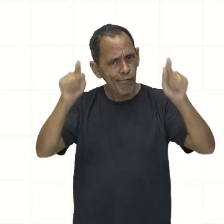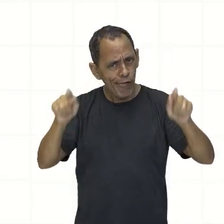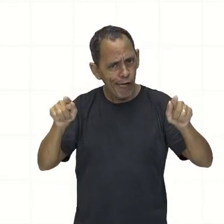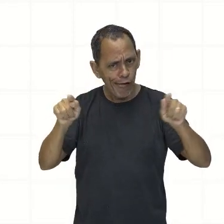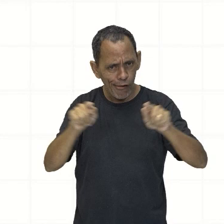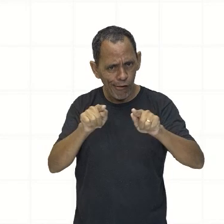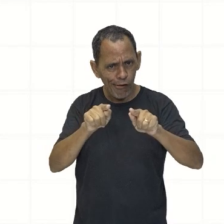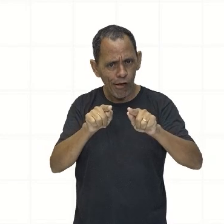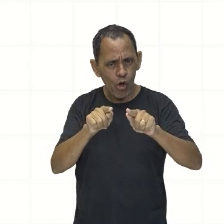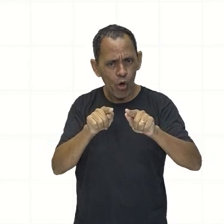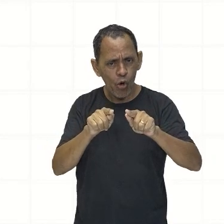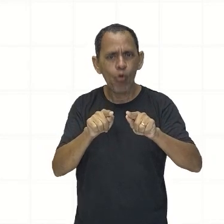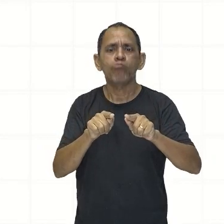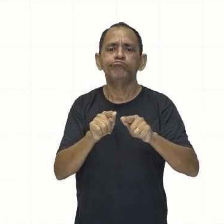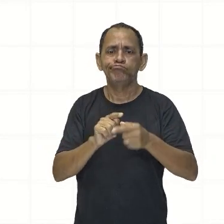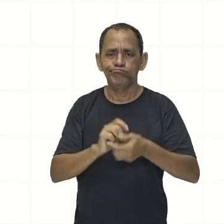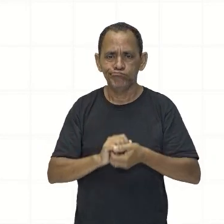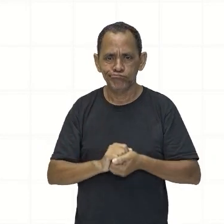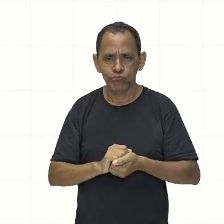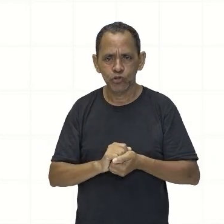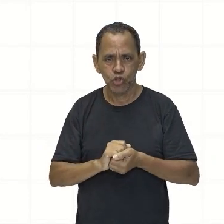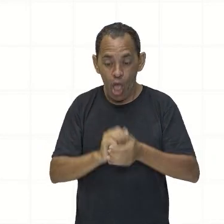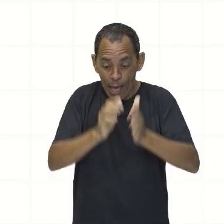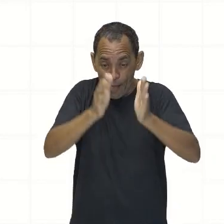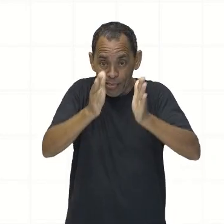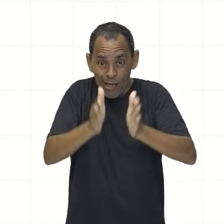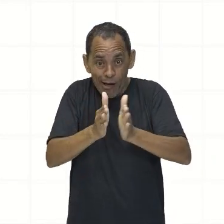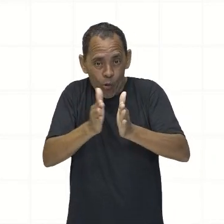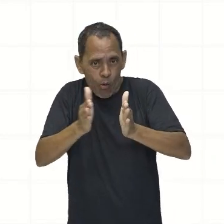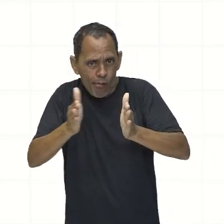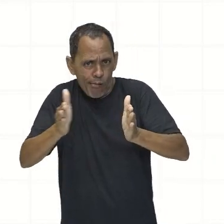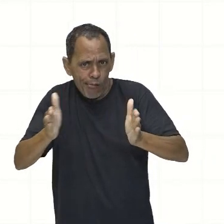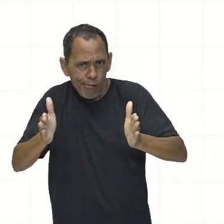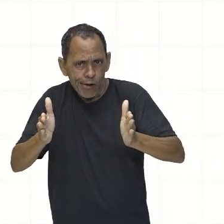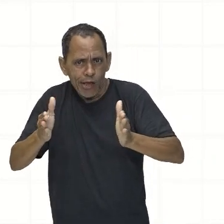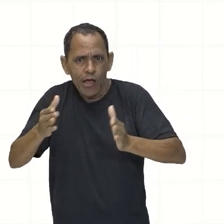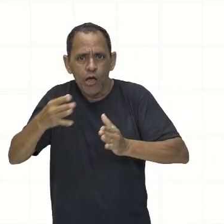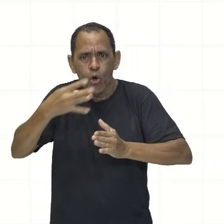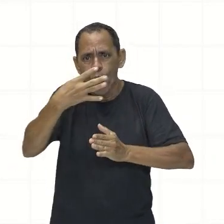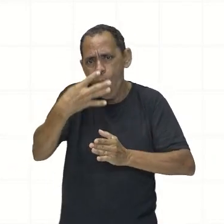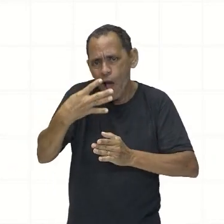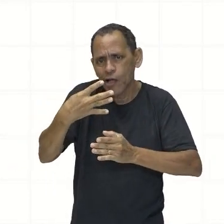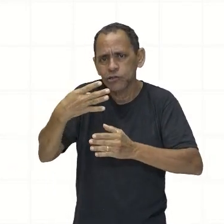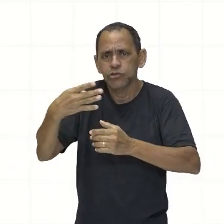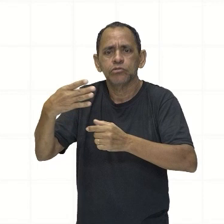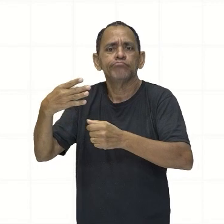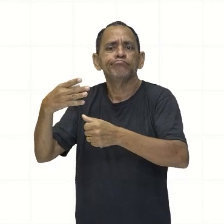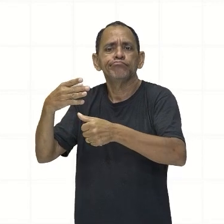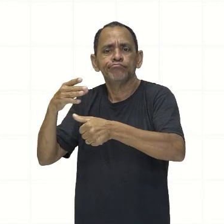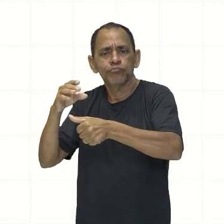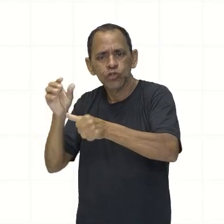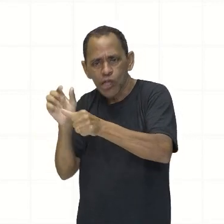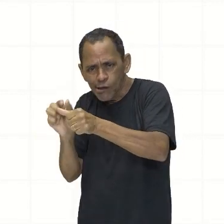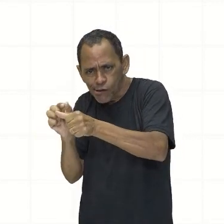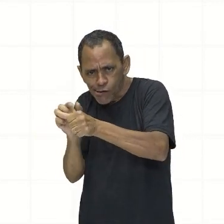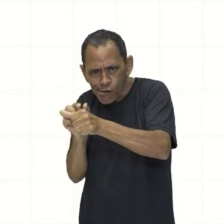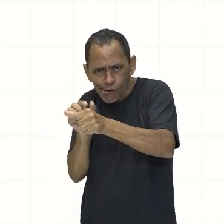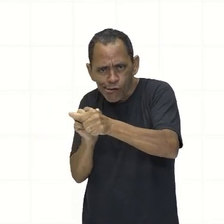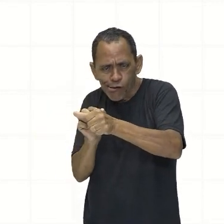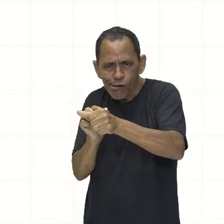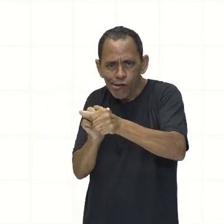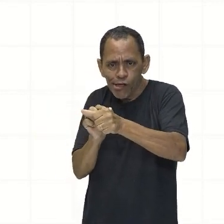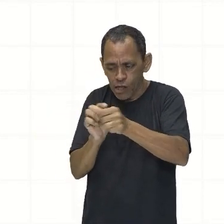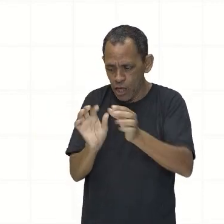4 centímetros, está aqui, olha a largura dele, e comprimento 7 centímetros,